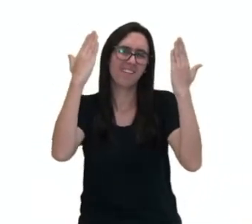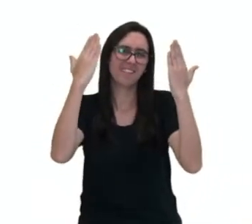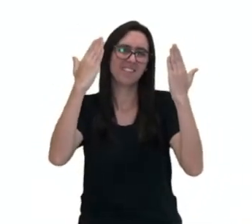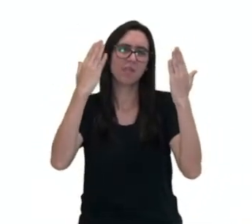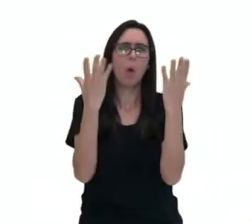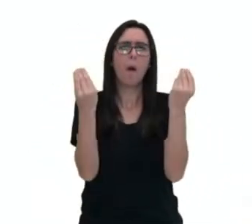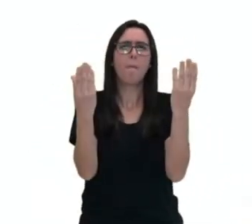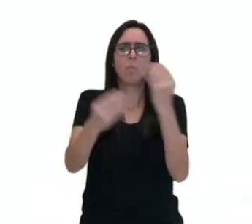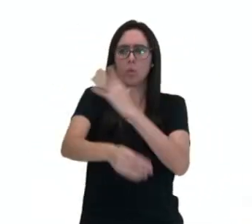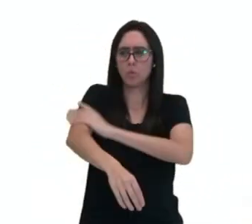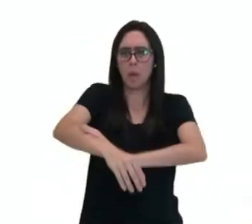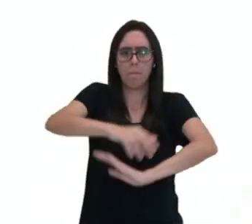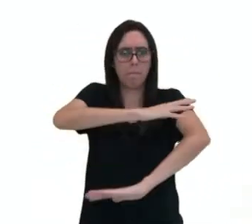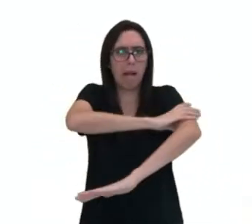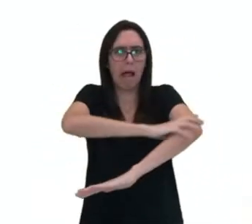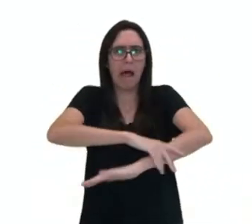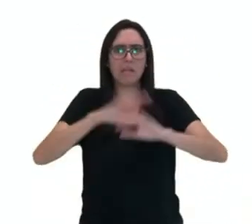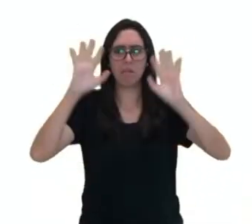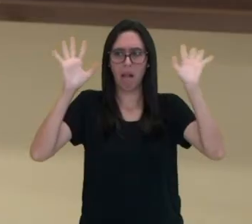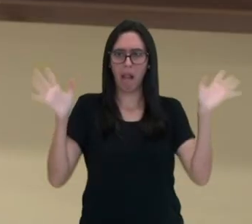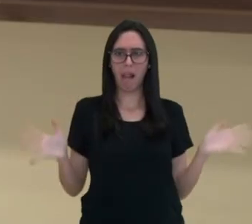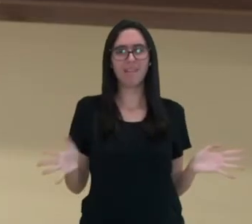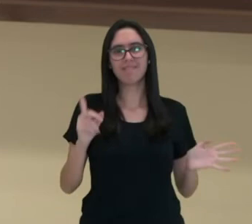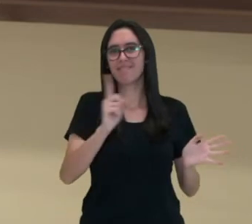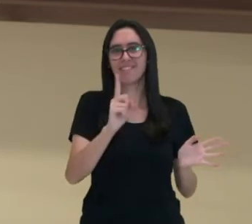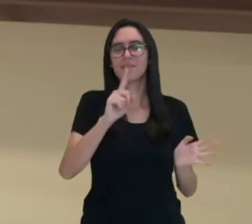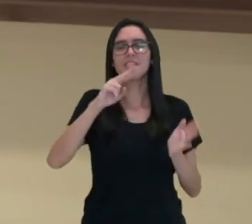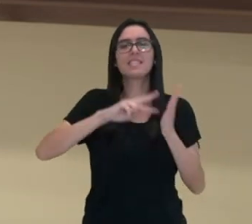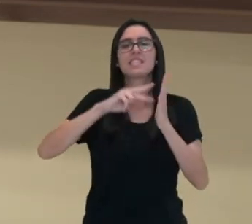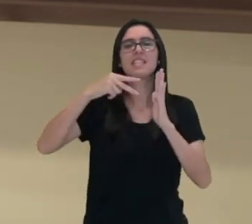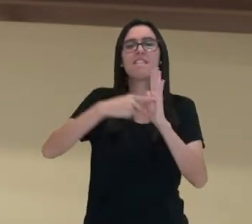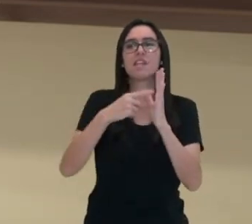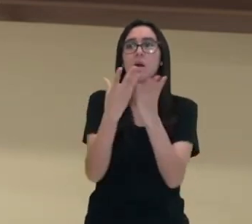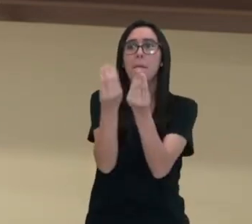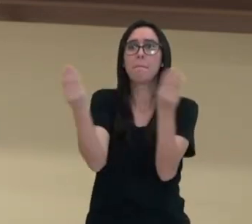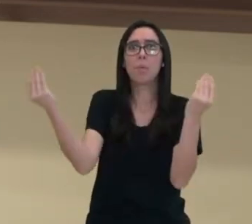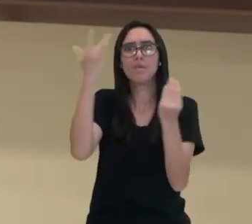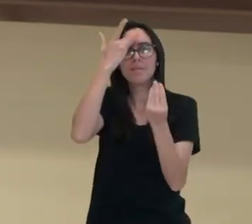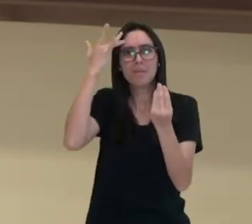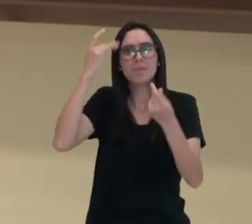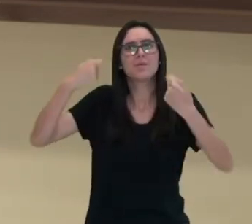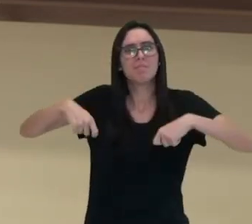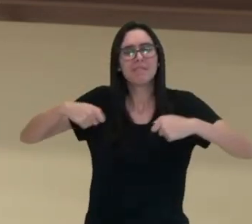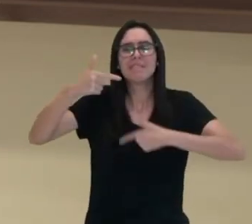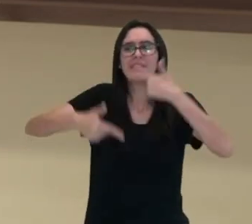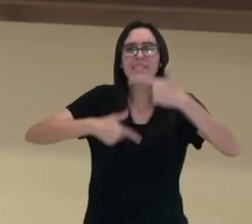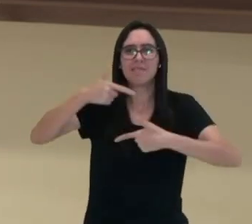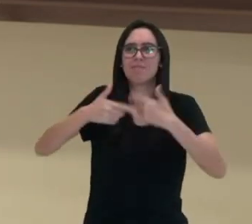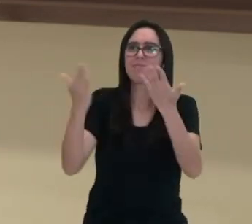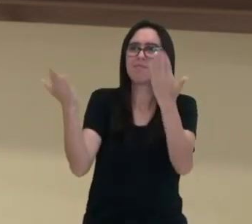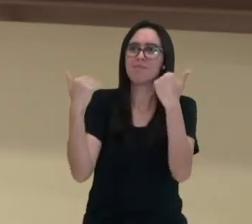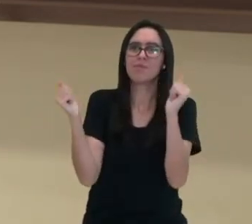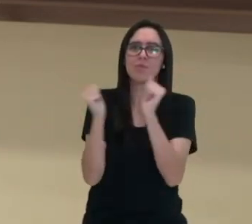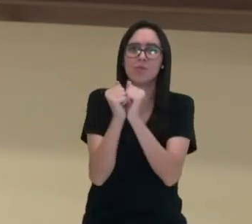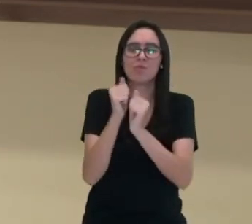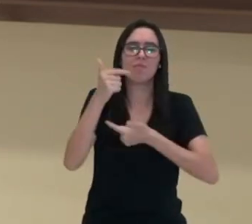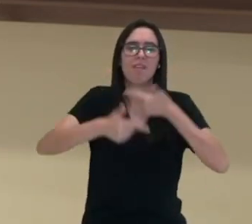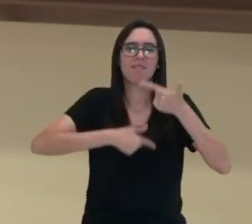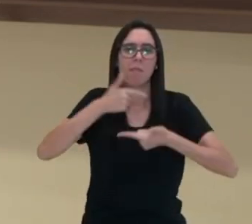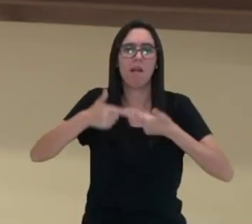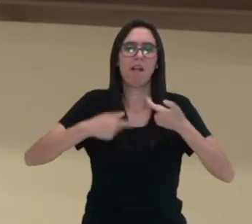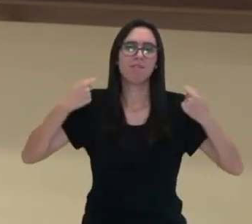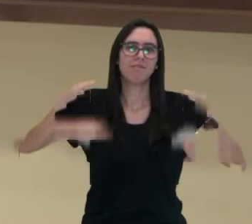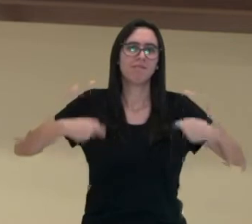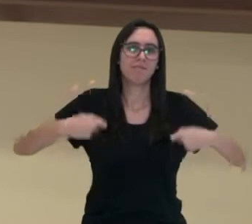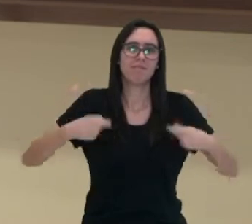de vários trabalhadores, né, a gente substitui a palavra trabalhadores por uma parte do corpo dos trabalhadores, que